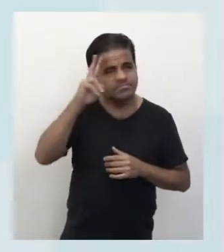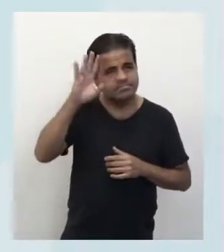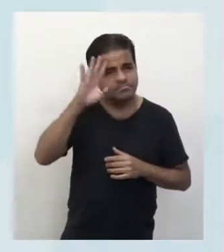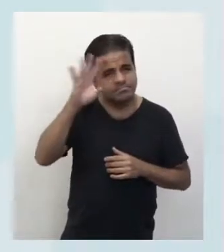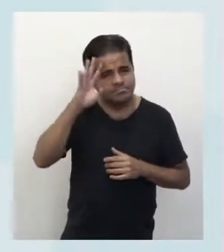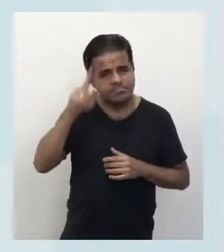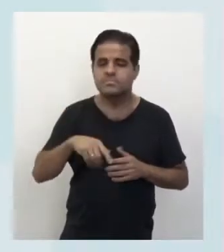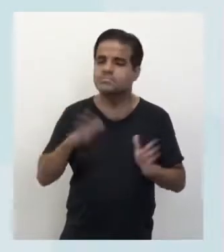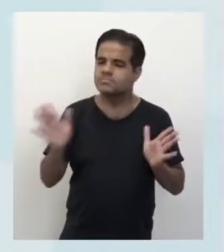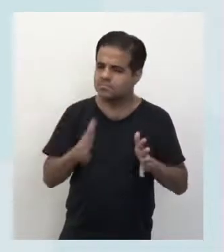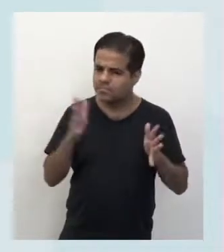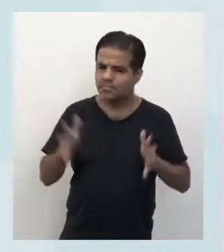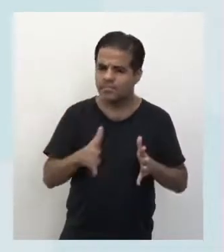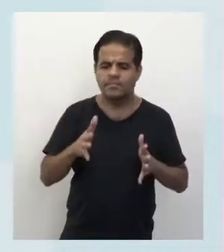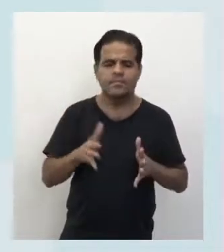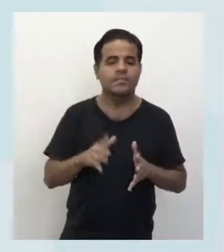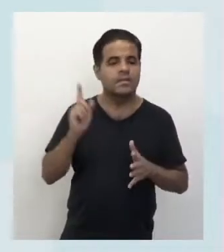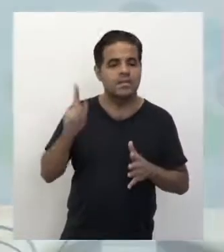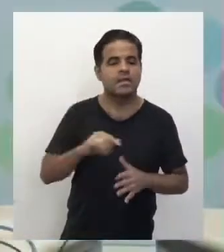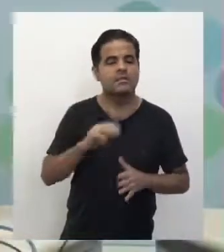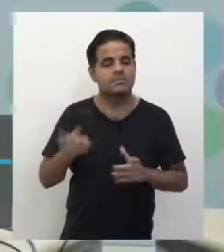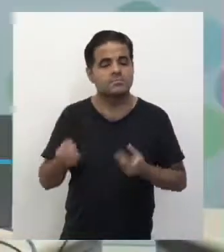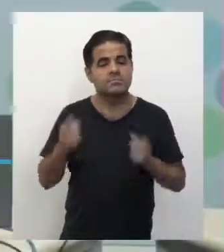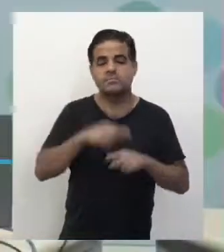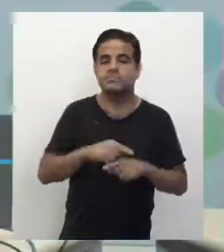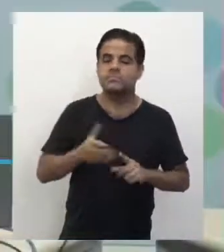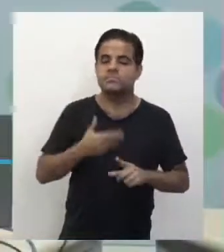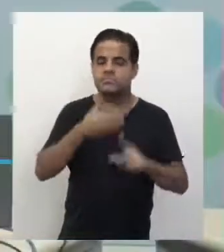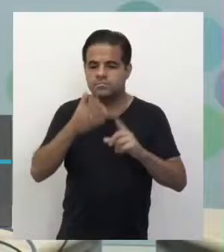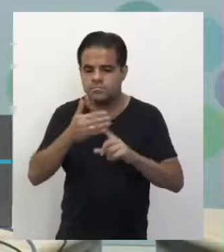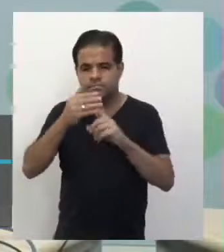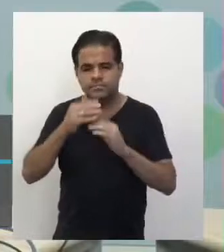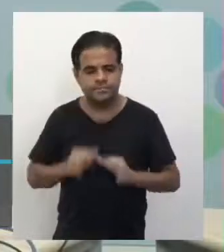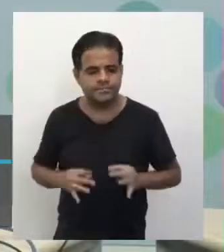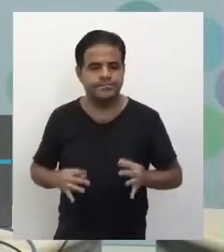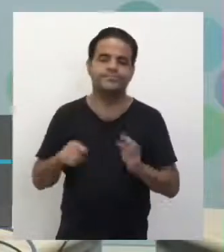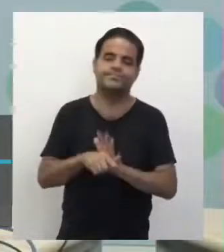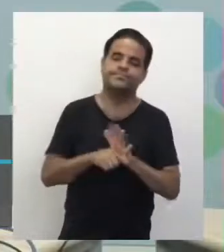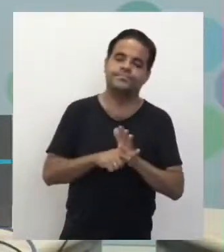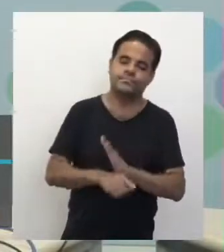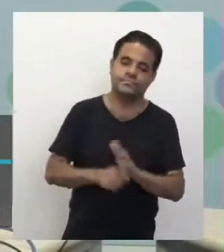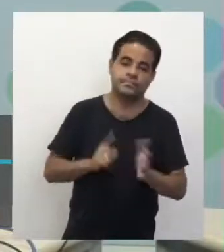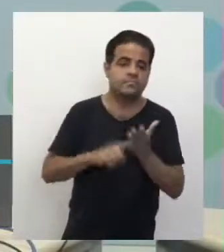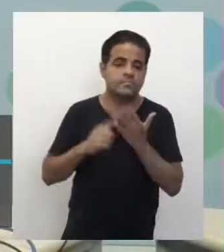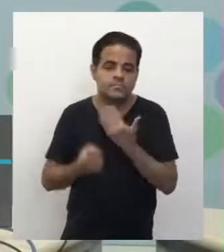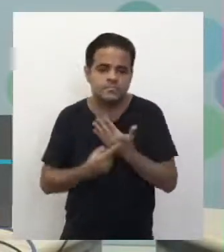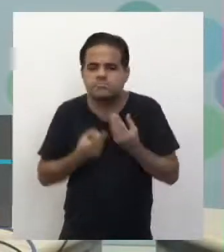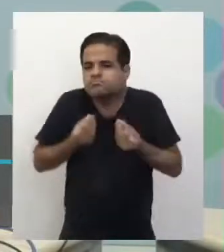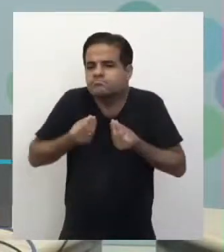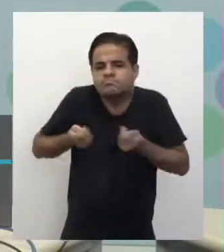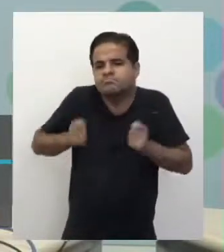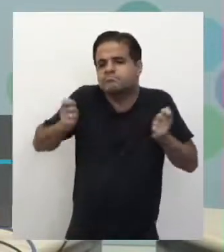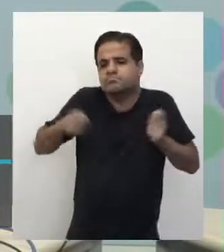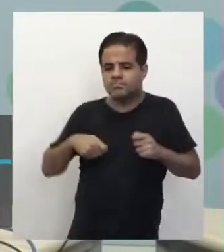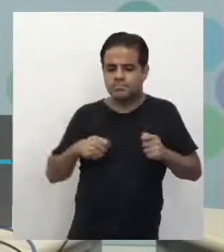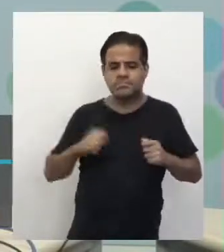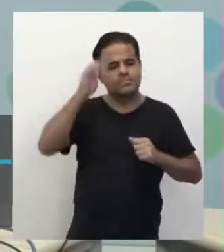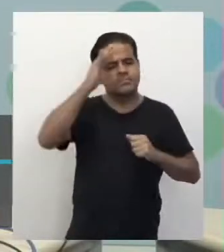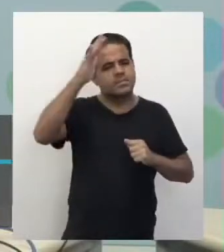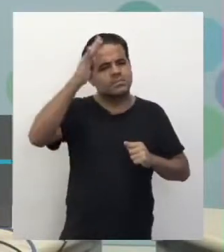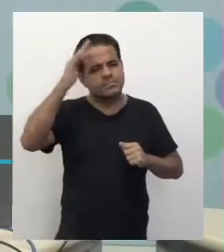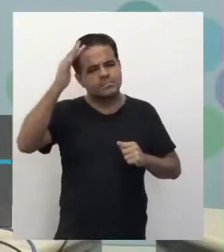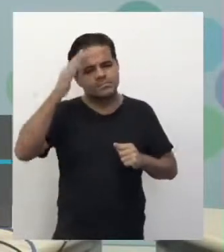forem produzir, né? Essa oposição aí da tecnologia, o analógico, de que forma que eu posso